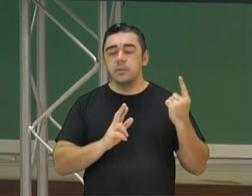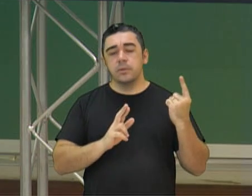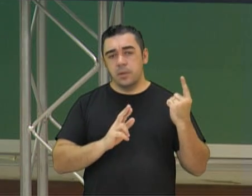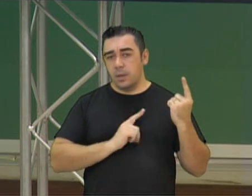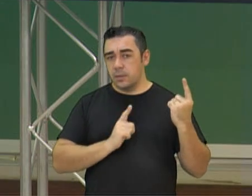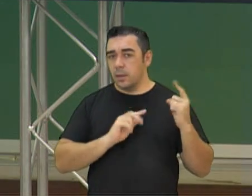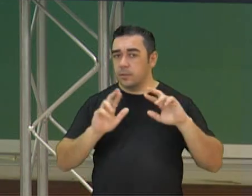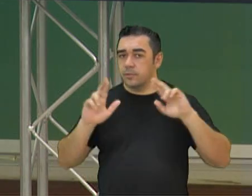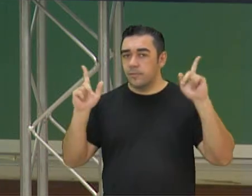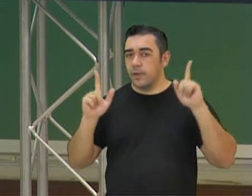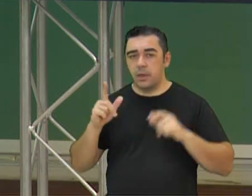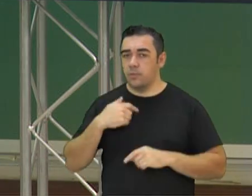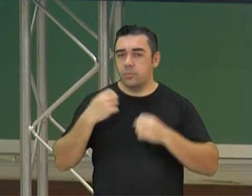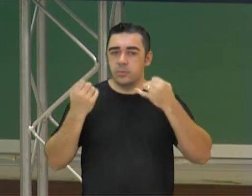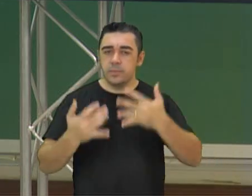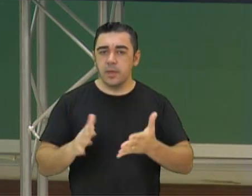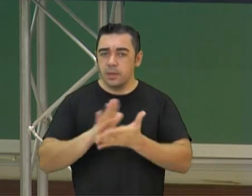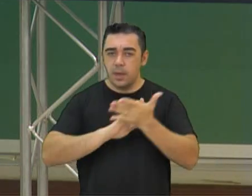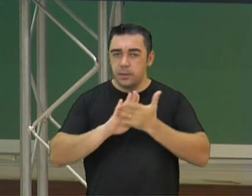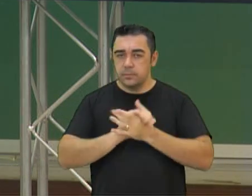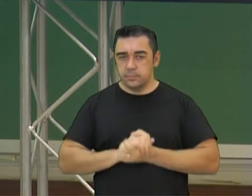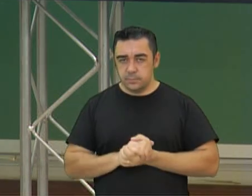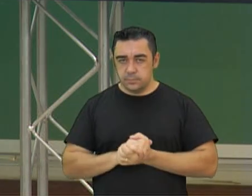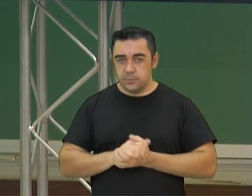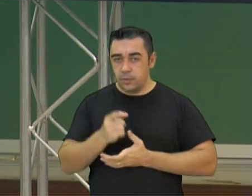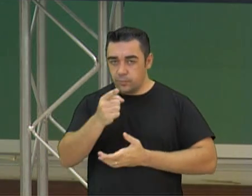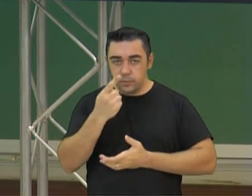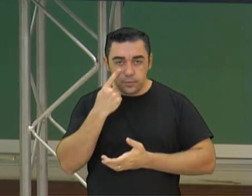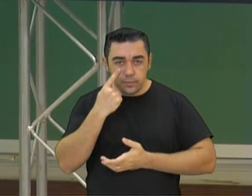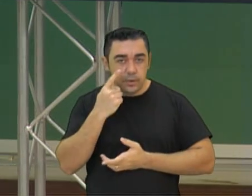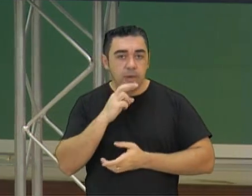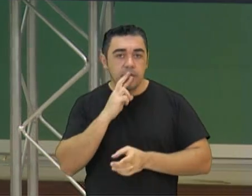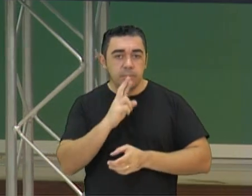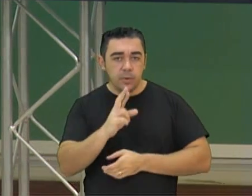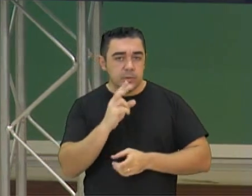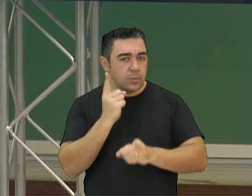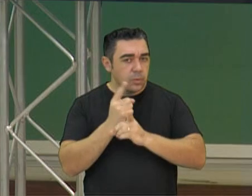que eu não falei. Então, aí você vai ver qual que